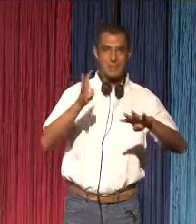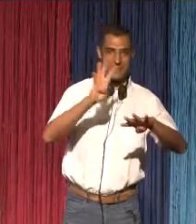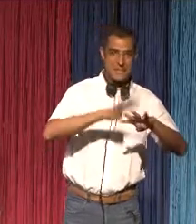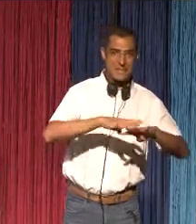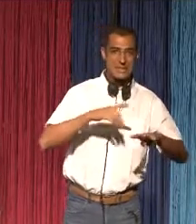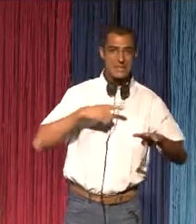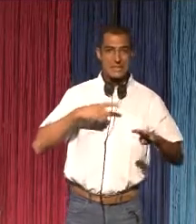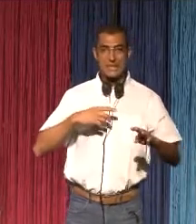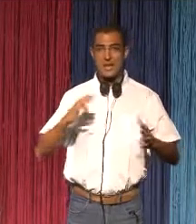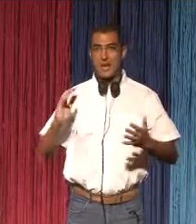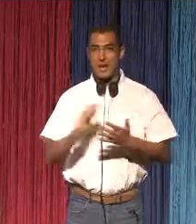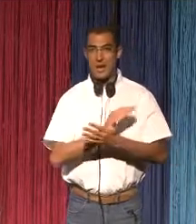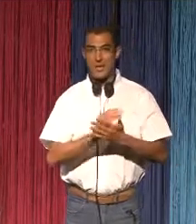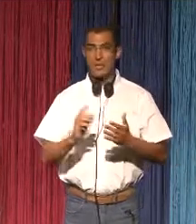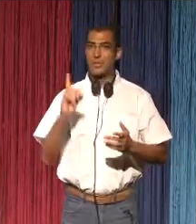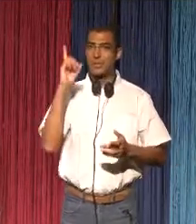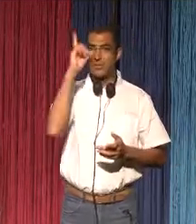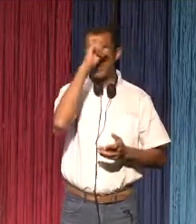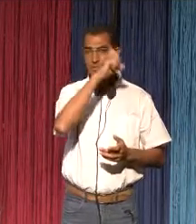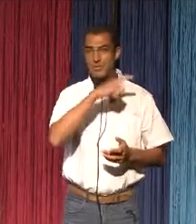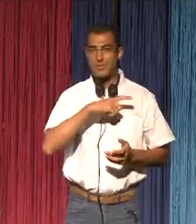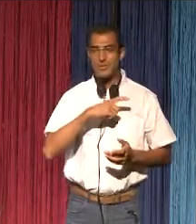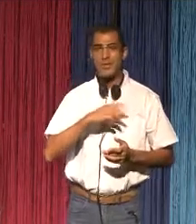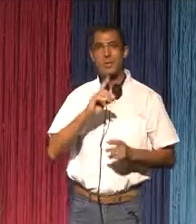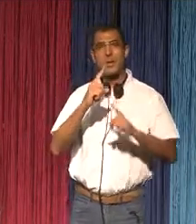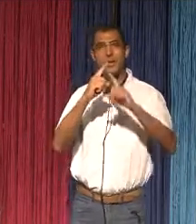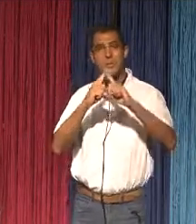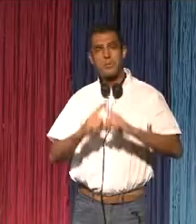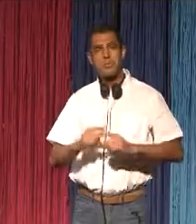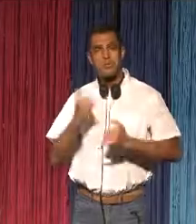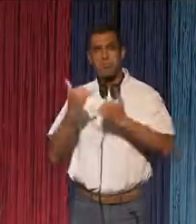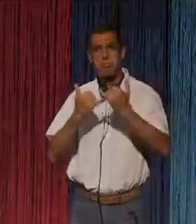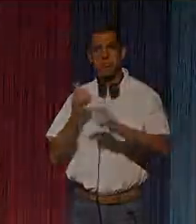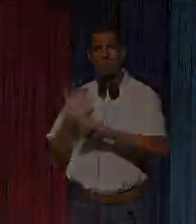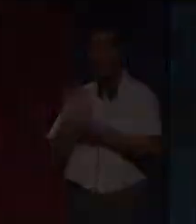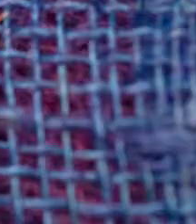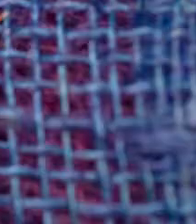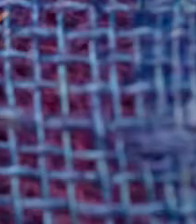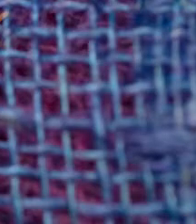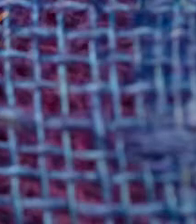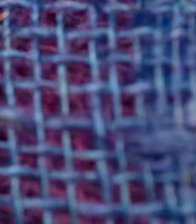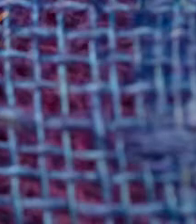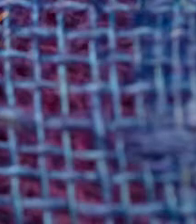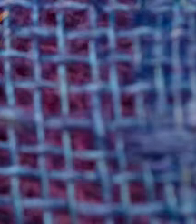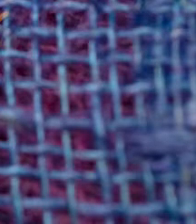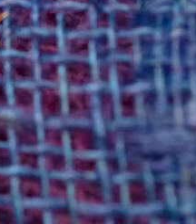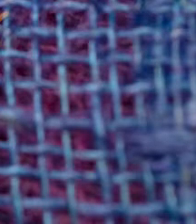espaciais ou topológicas, etc, etc. Entende? Então, é mais ou menos por aí.